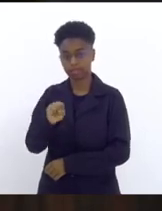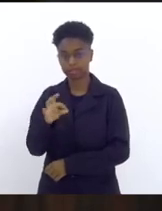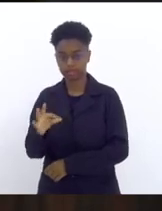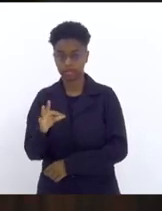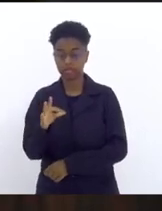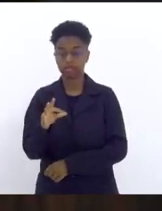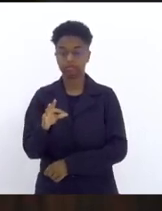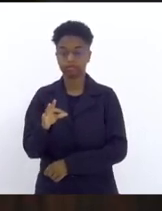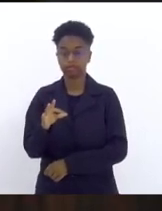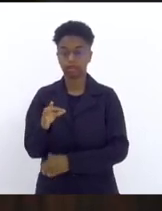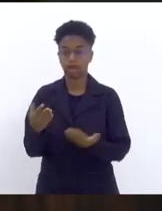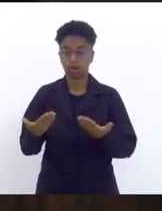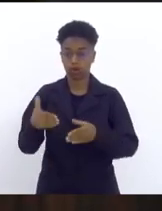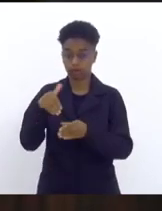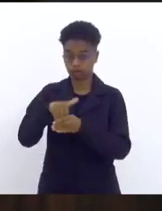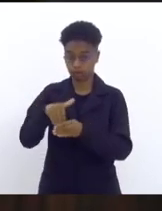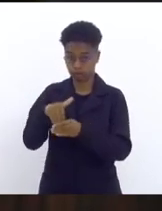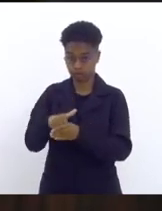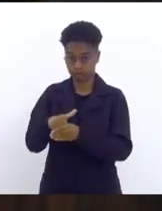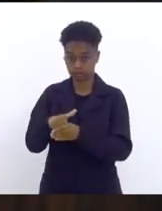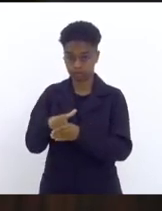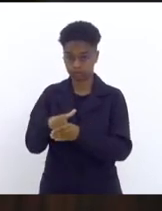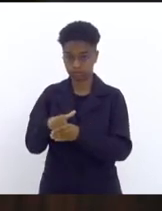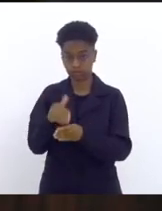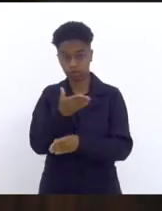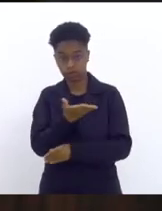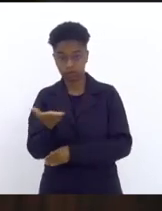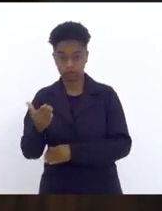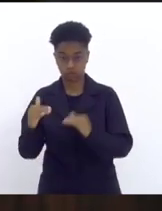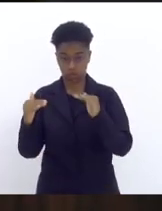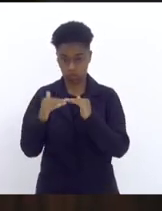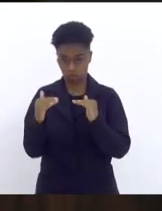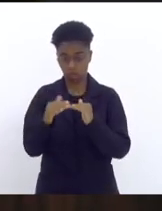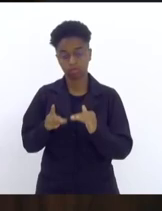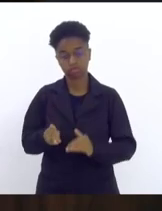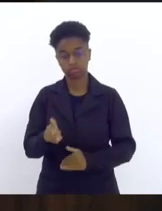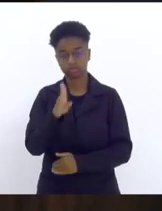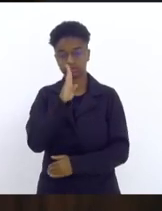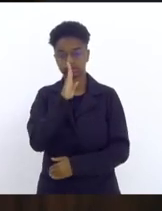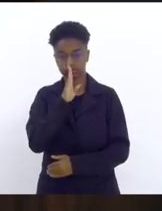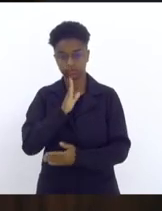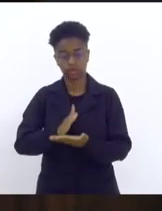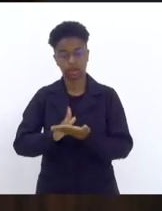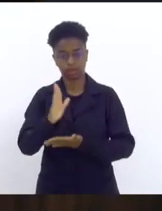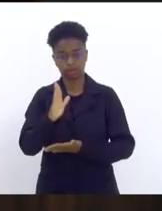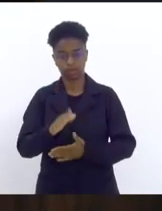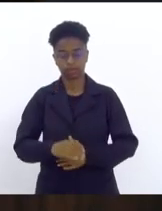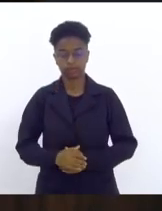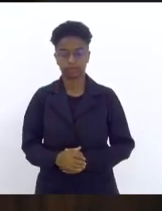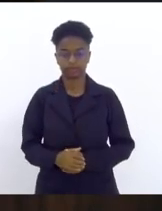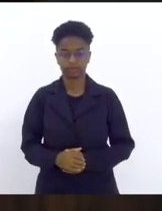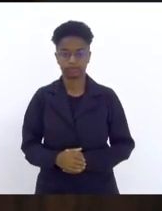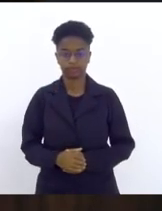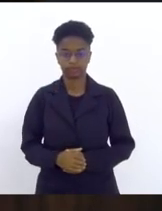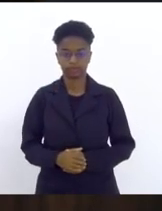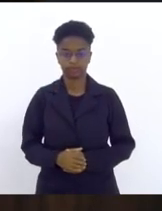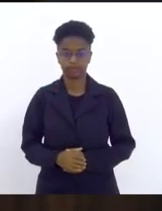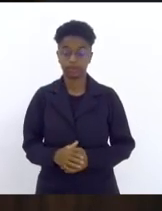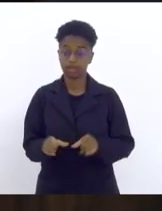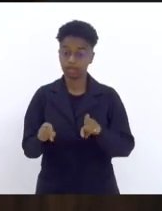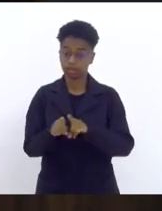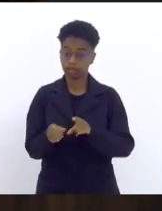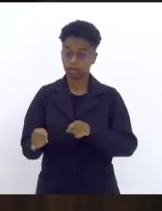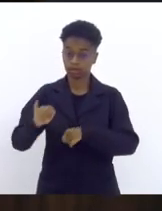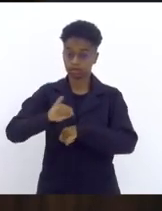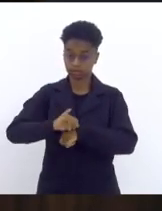na votação senhores e senhoras que aprovam permaneçam Como estão aprovado também sobre